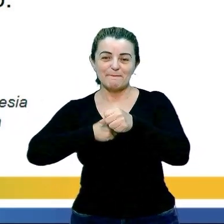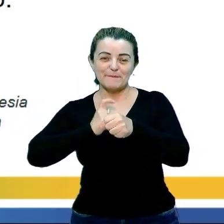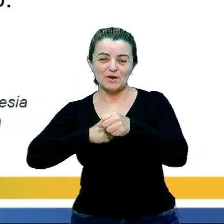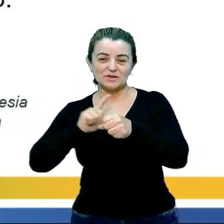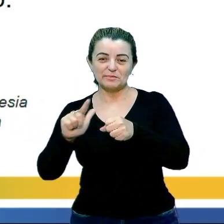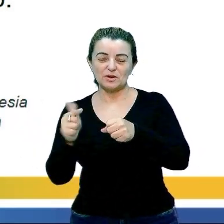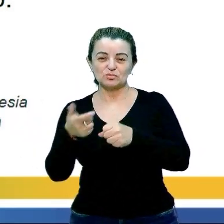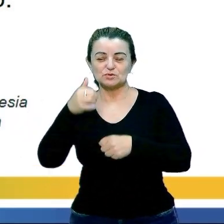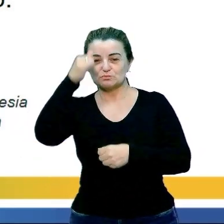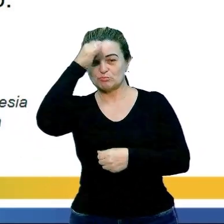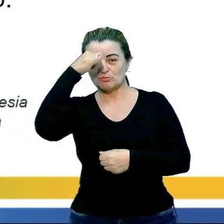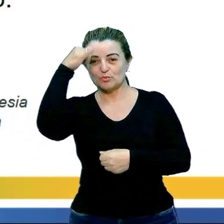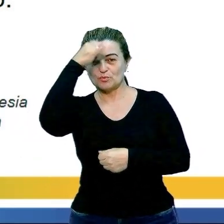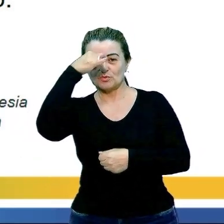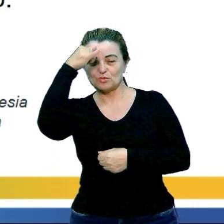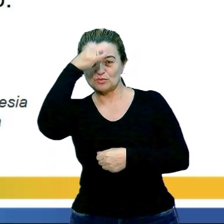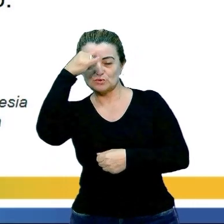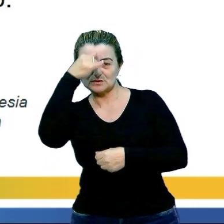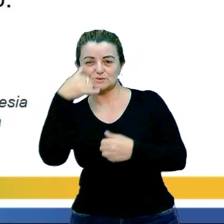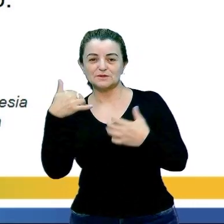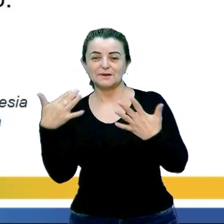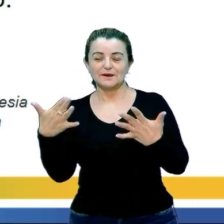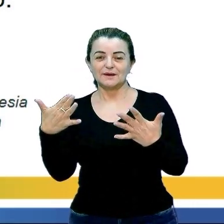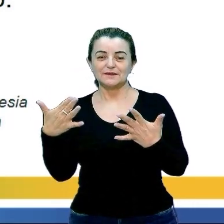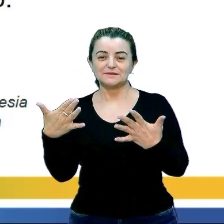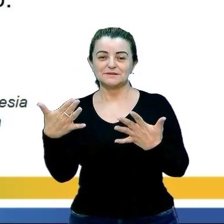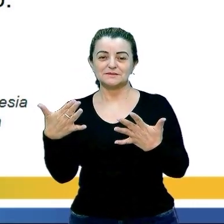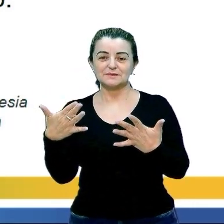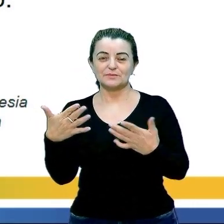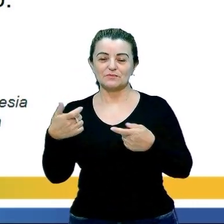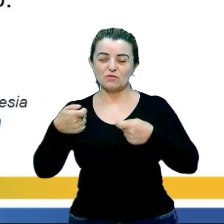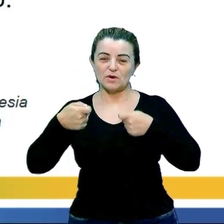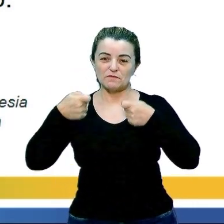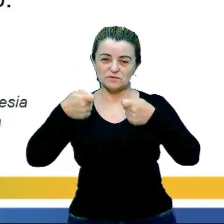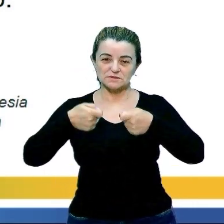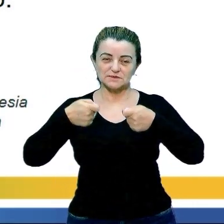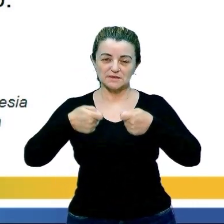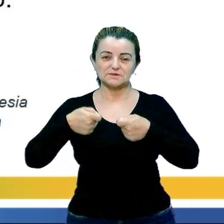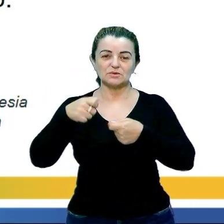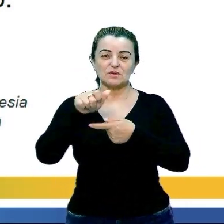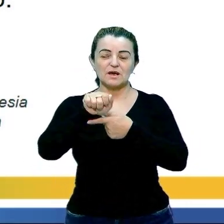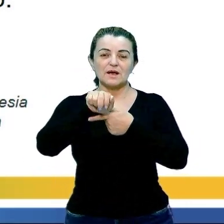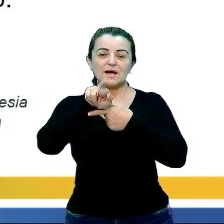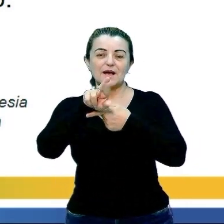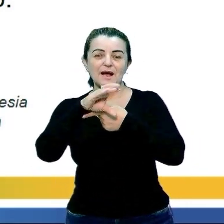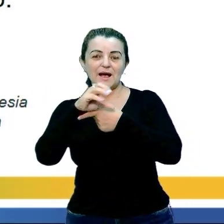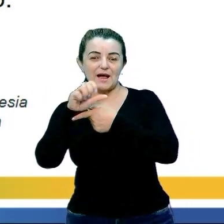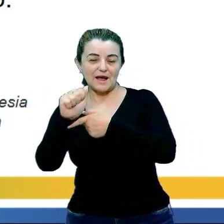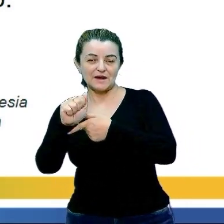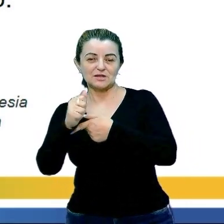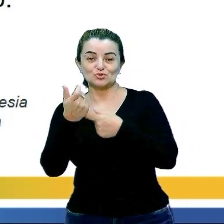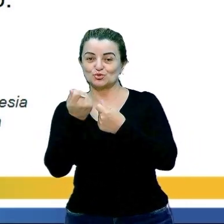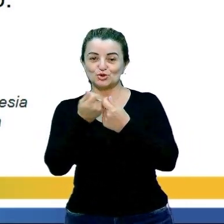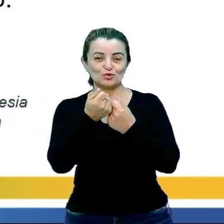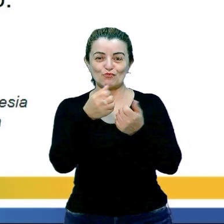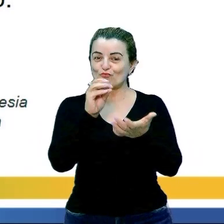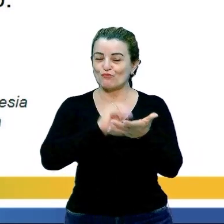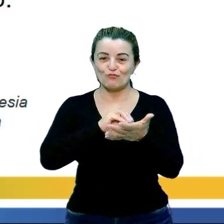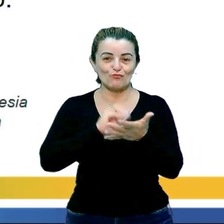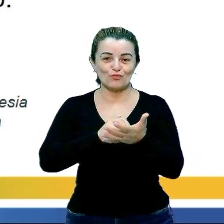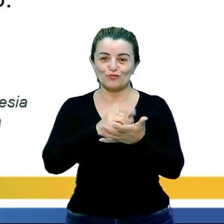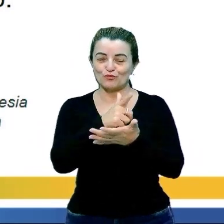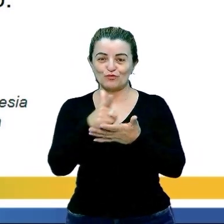trouxas. Reforçai, Senhor, a arca. Cruzados não faltarão.